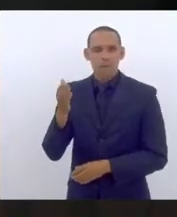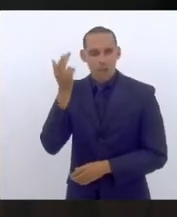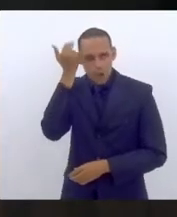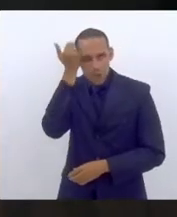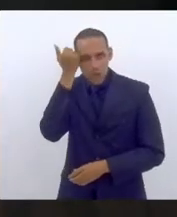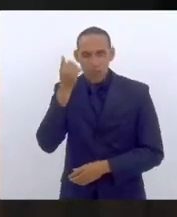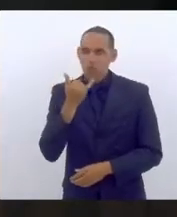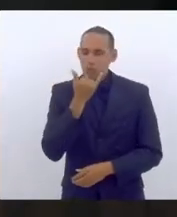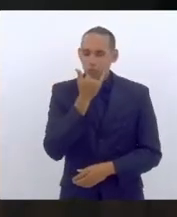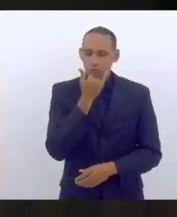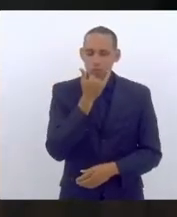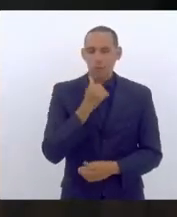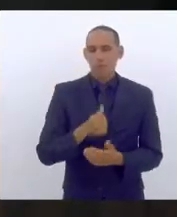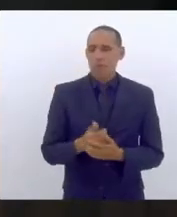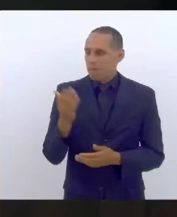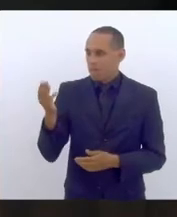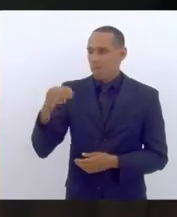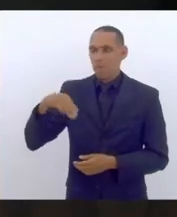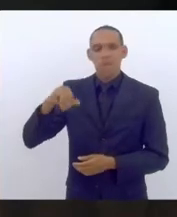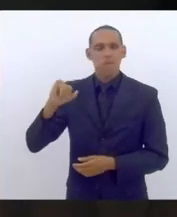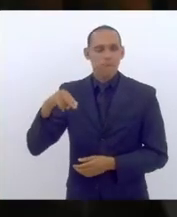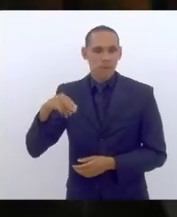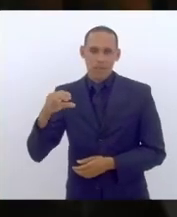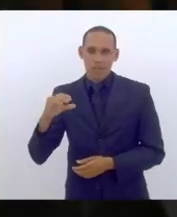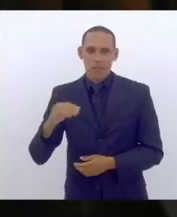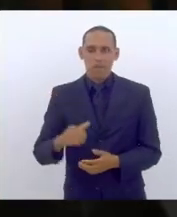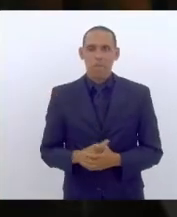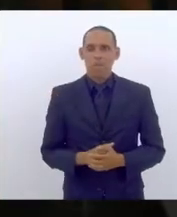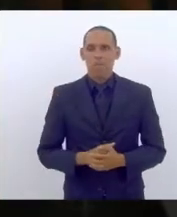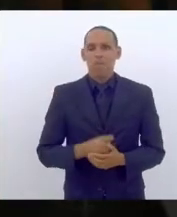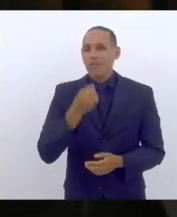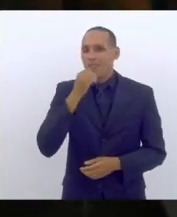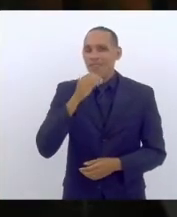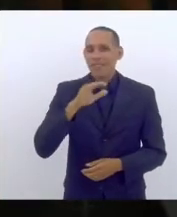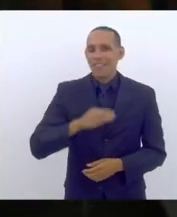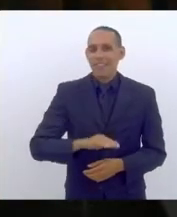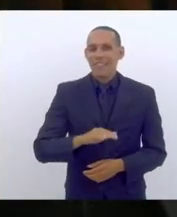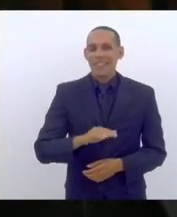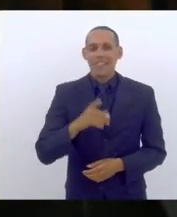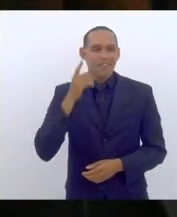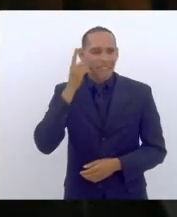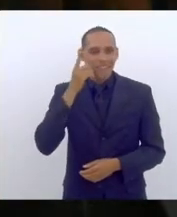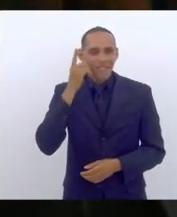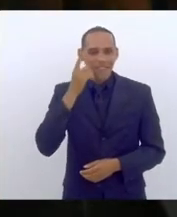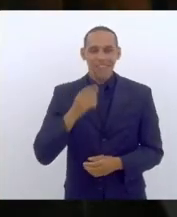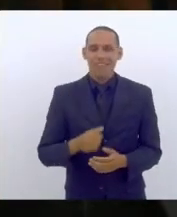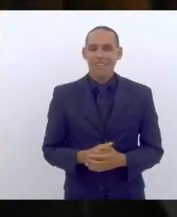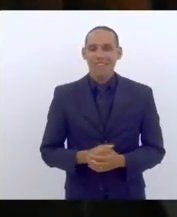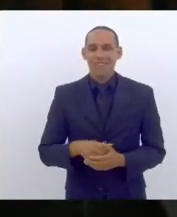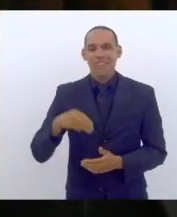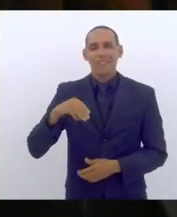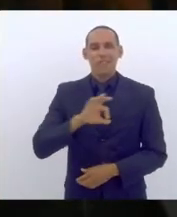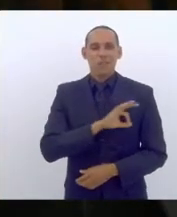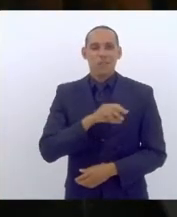desculpe sim deputado Carlos Mendes Boa tarde deputada Marta